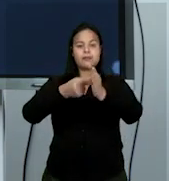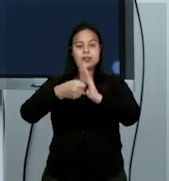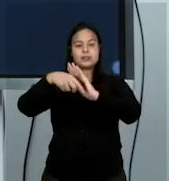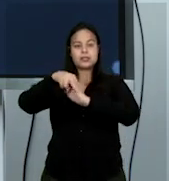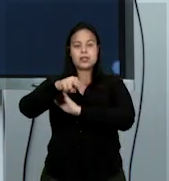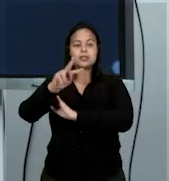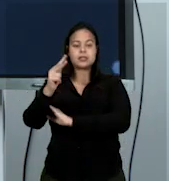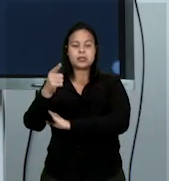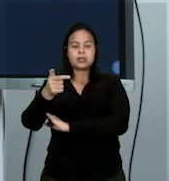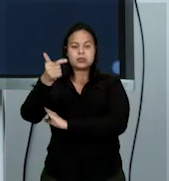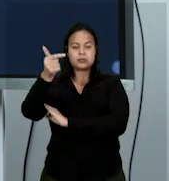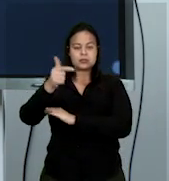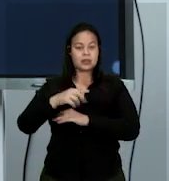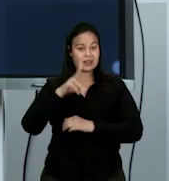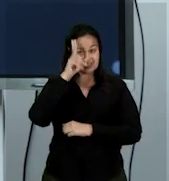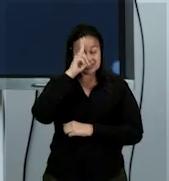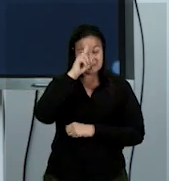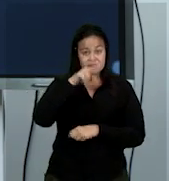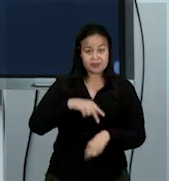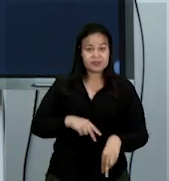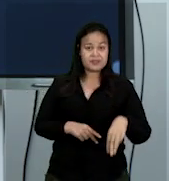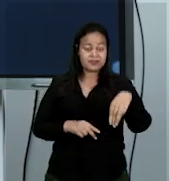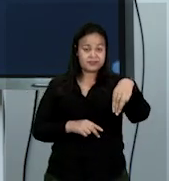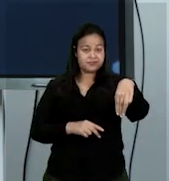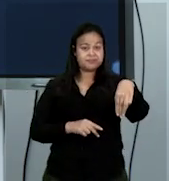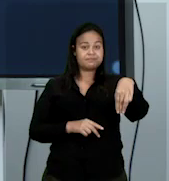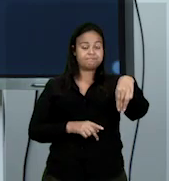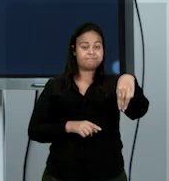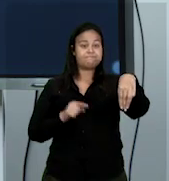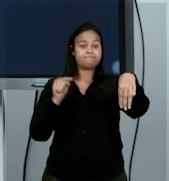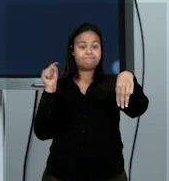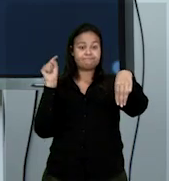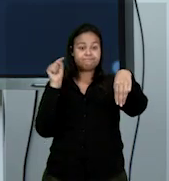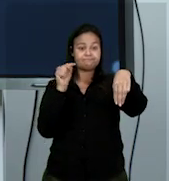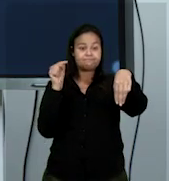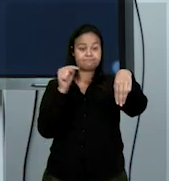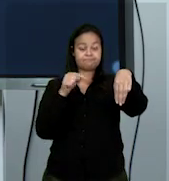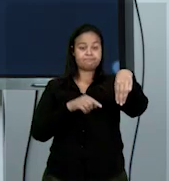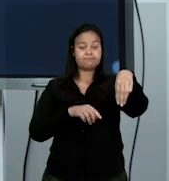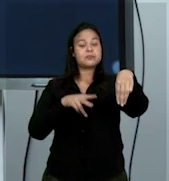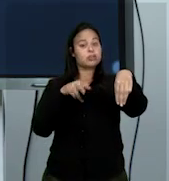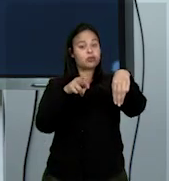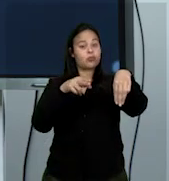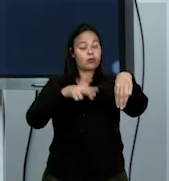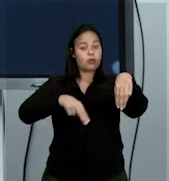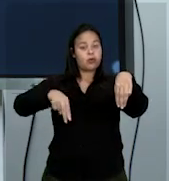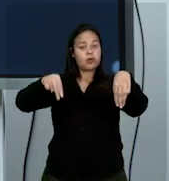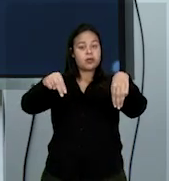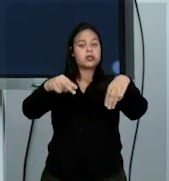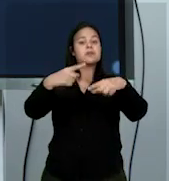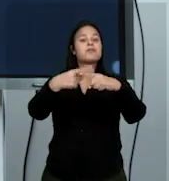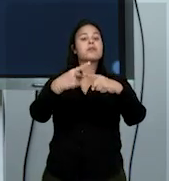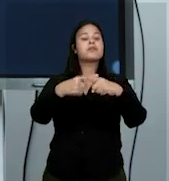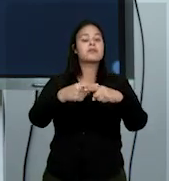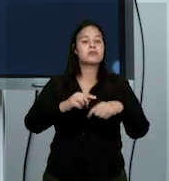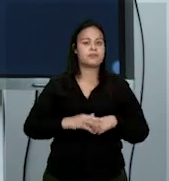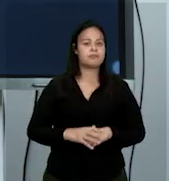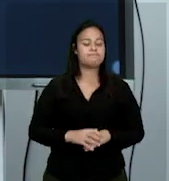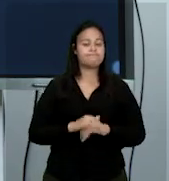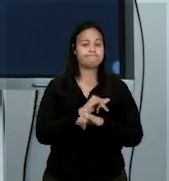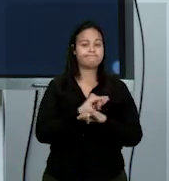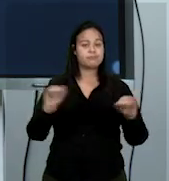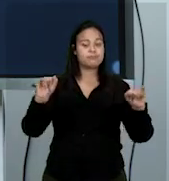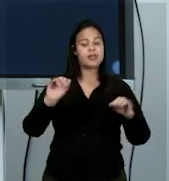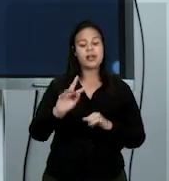H2. Lembrando que o M, nesse caso, é igual ao N. Então, por quê? Porque ele falou que o